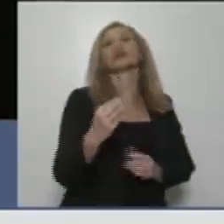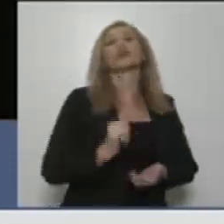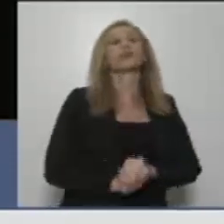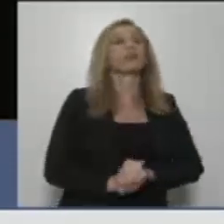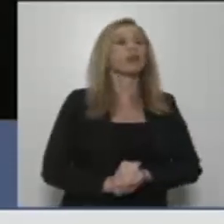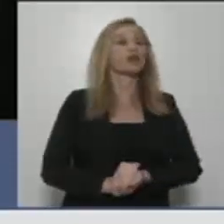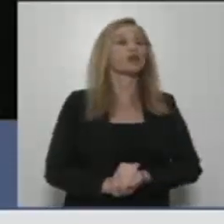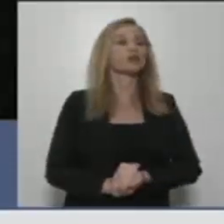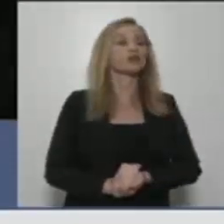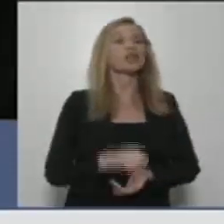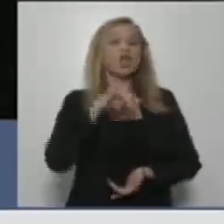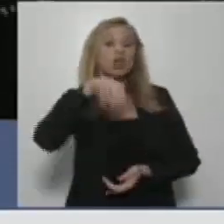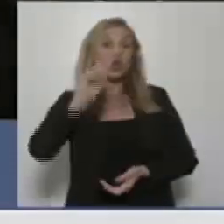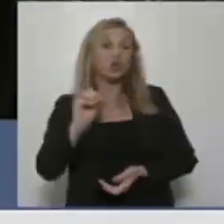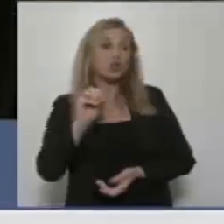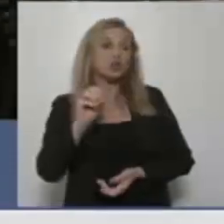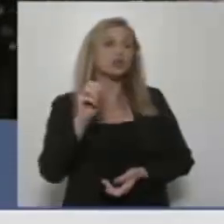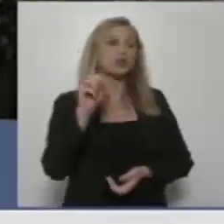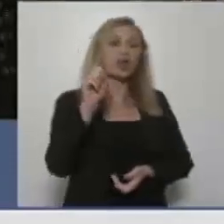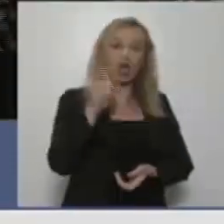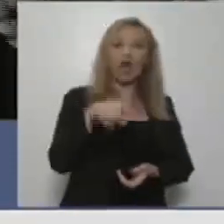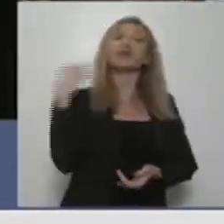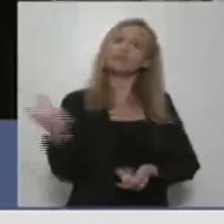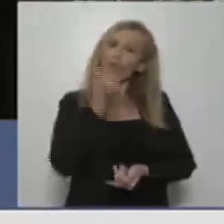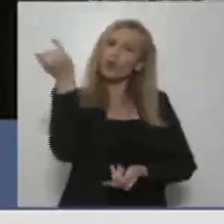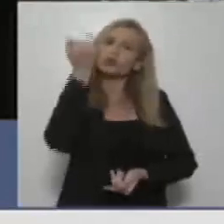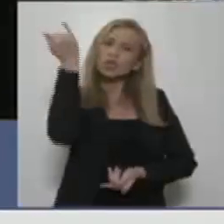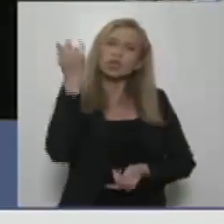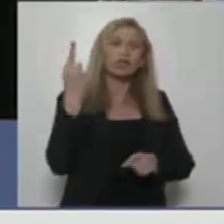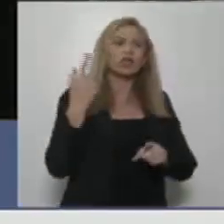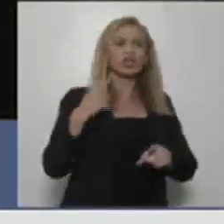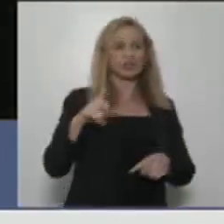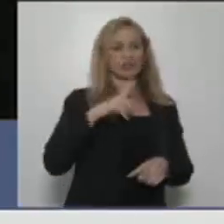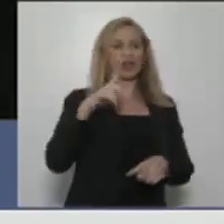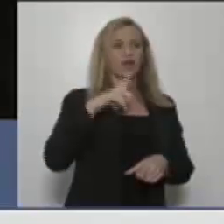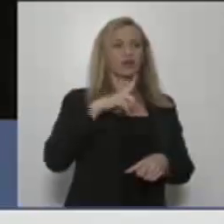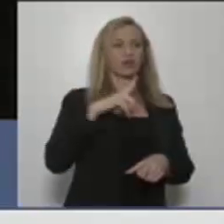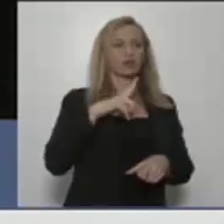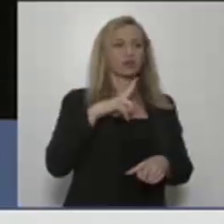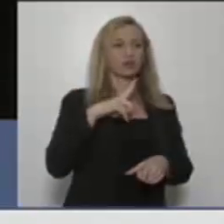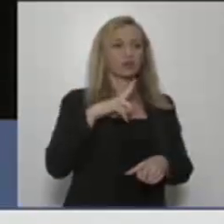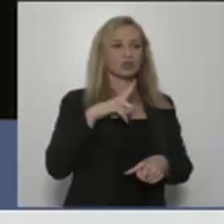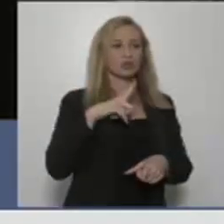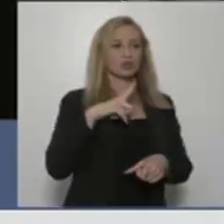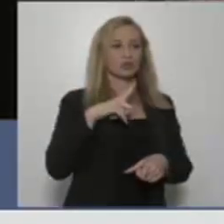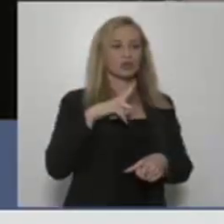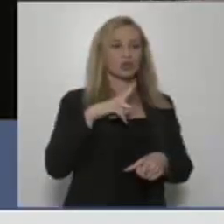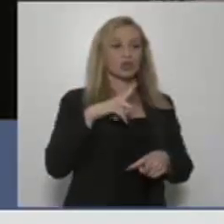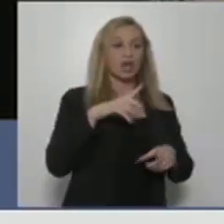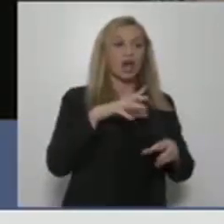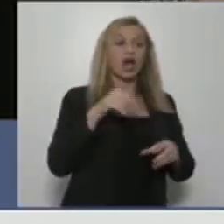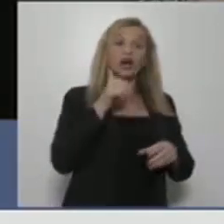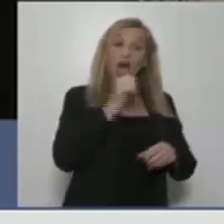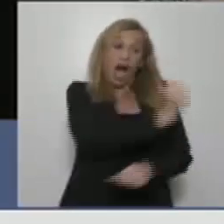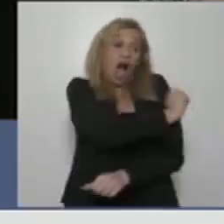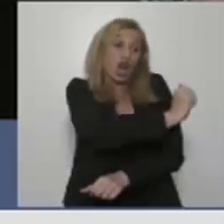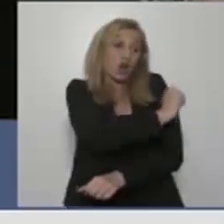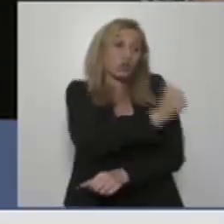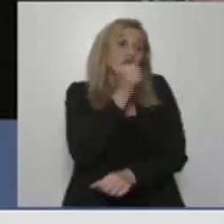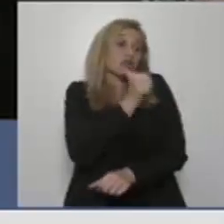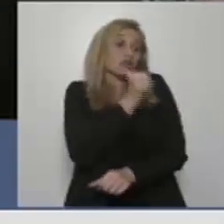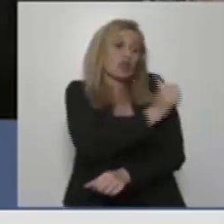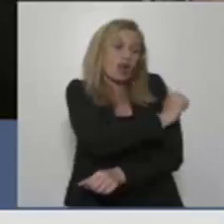alternativo. Então, isso é de suma importância, porque a gente tem deslocamento de alunas do